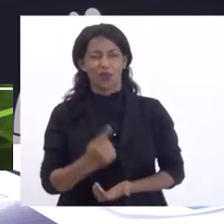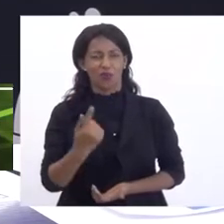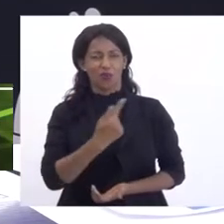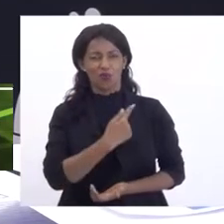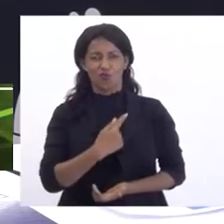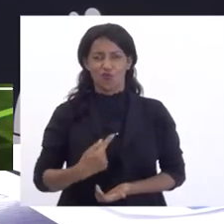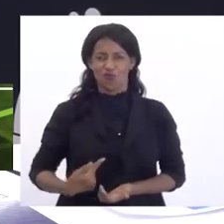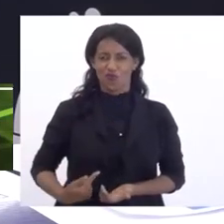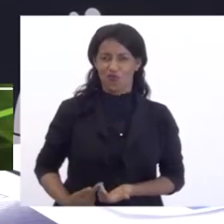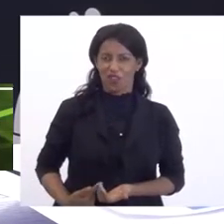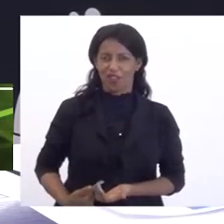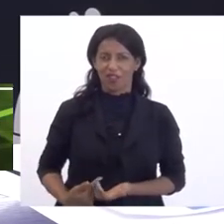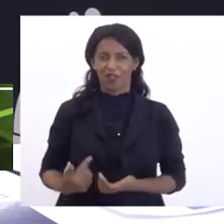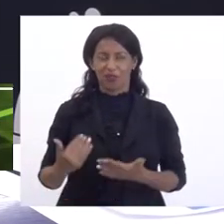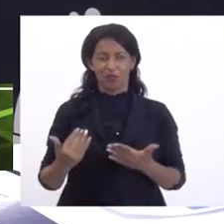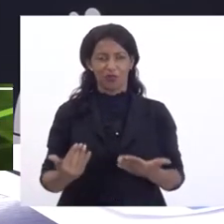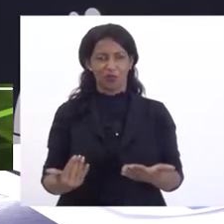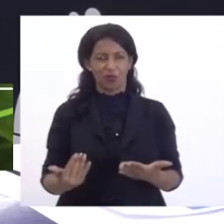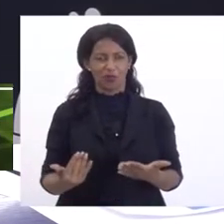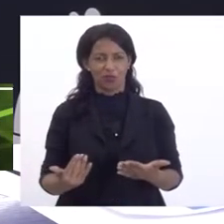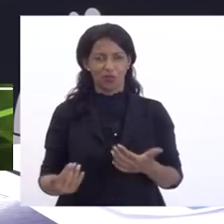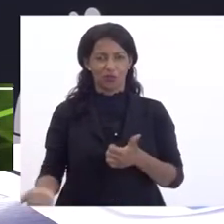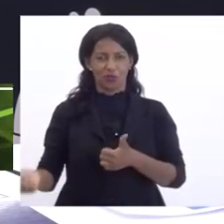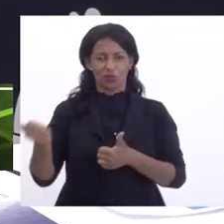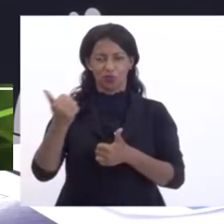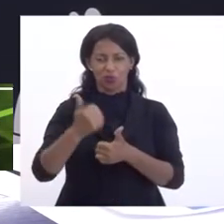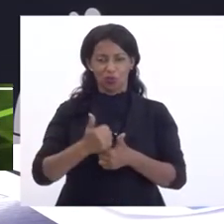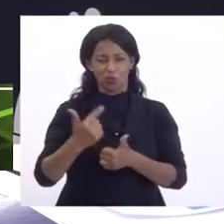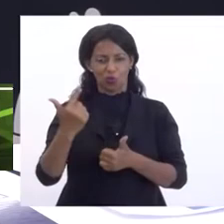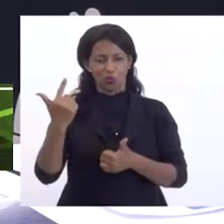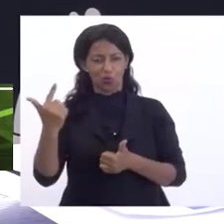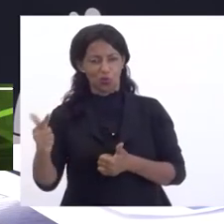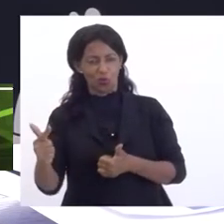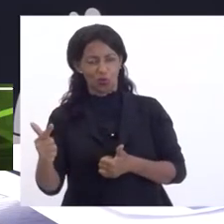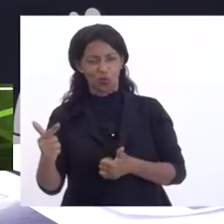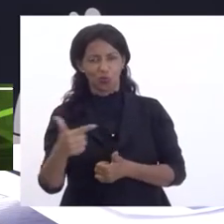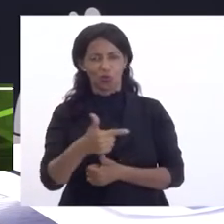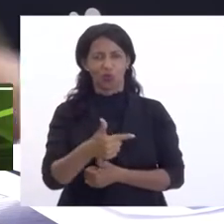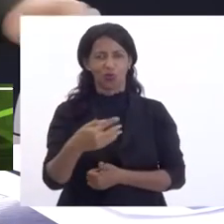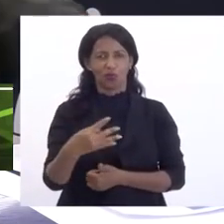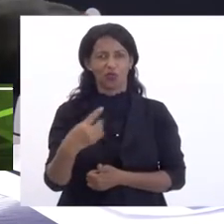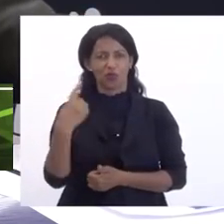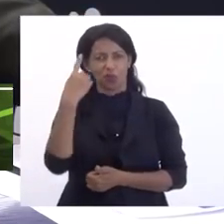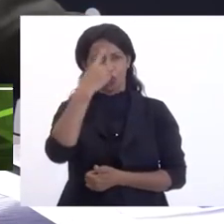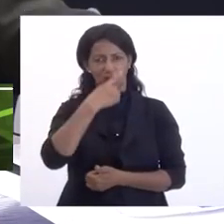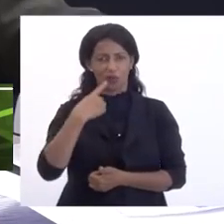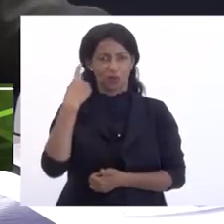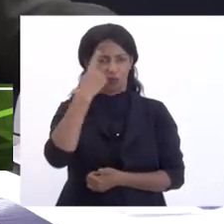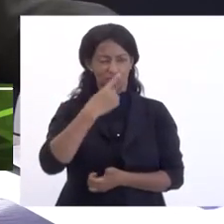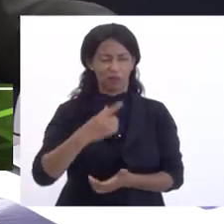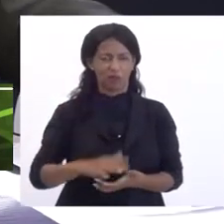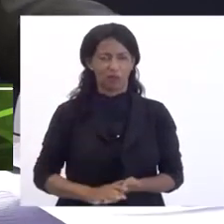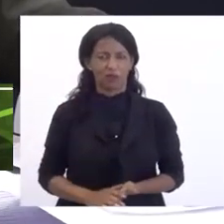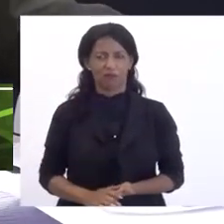governador que substituiu outro em vacância por 24 horas